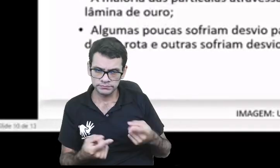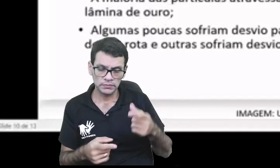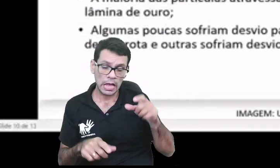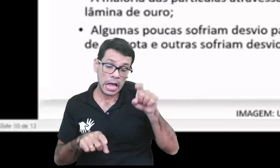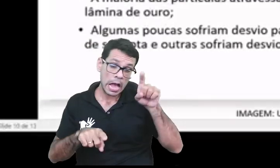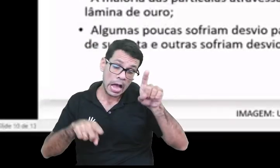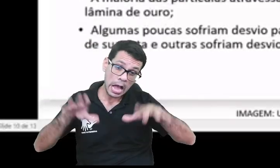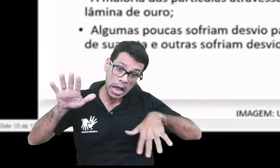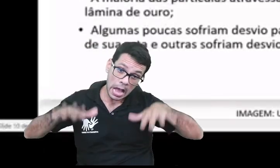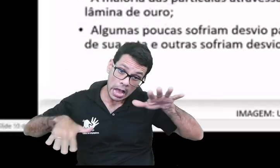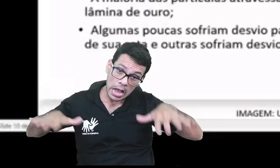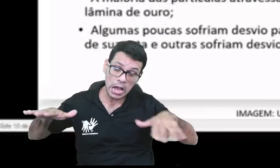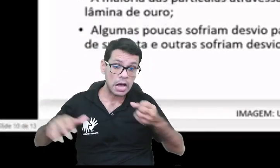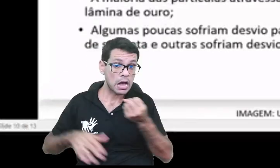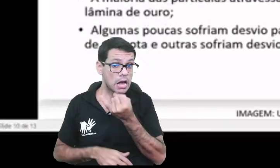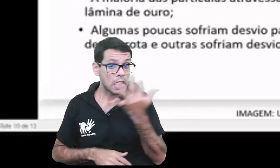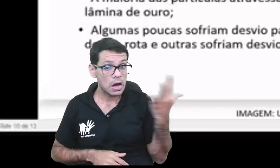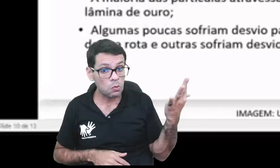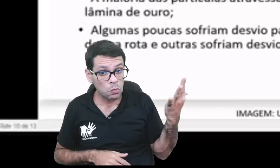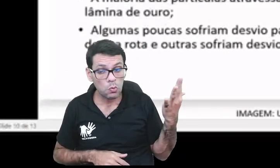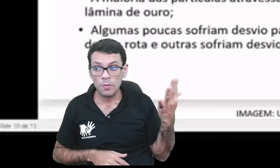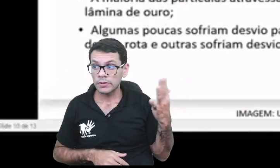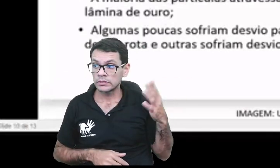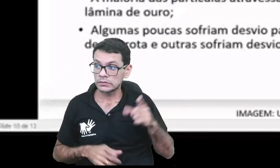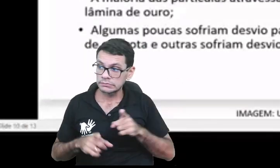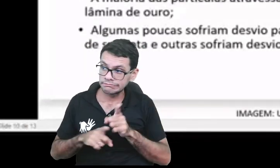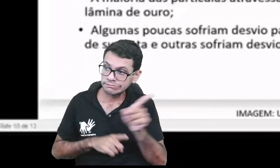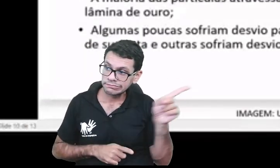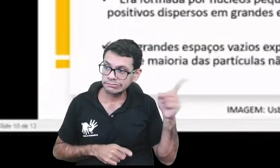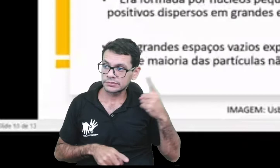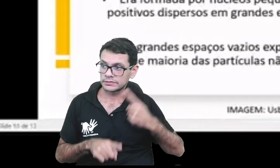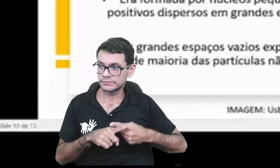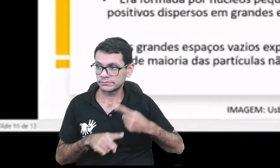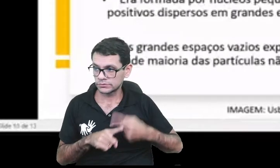Algumas desviavam. Por que elas desviavam?